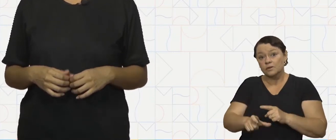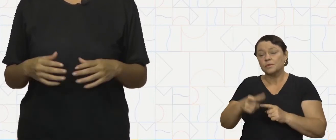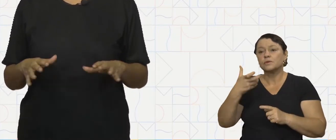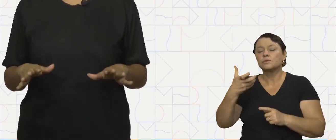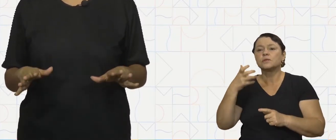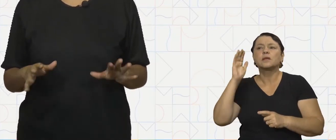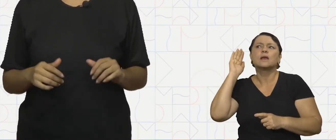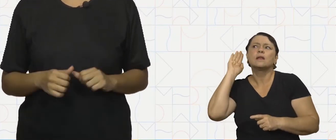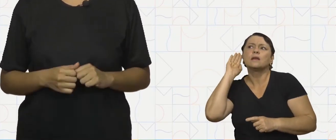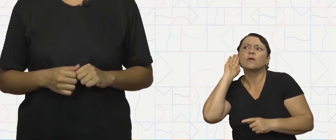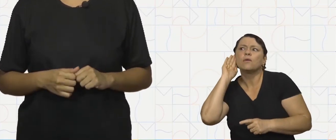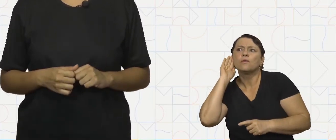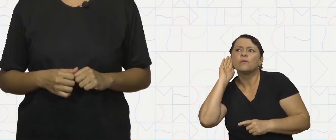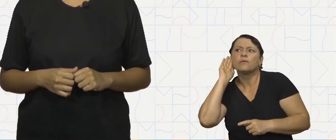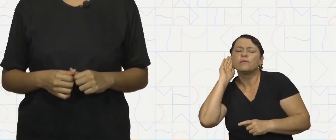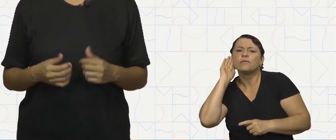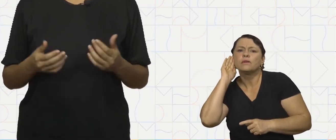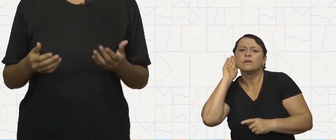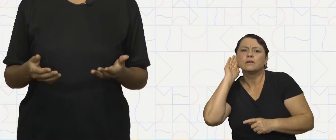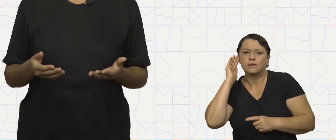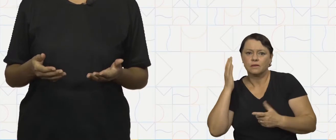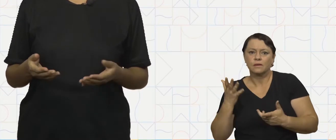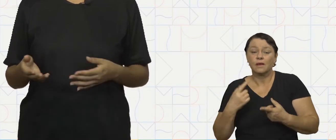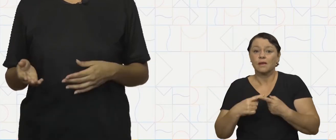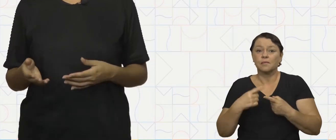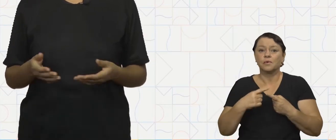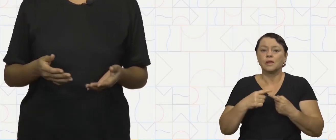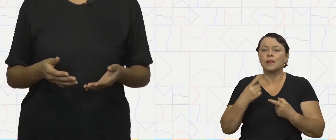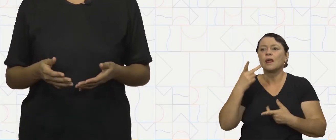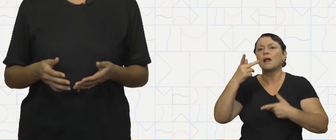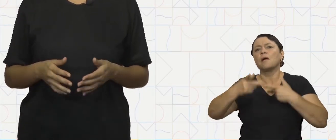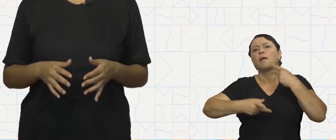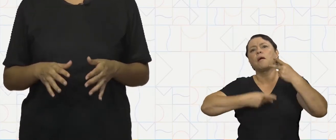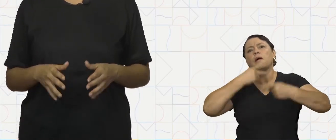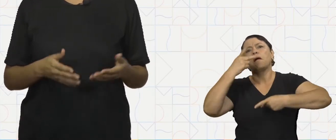alguém lendo nem escuta de forma atenta, pois o foco de quem